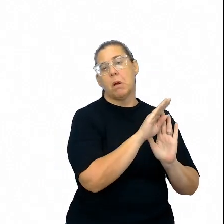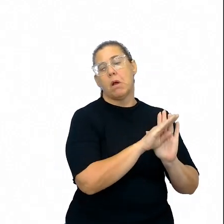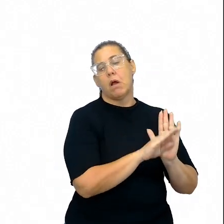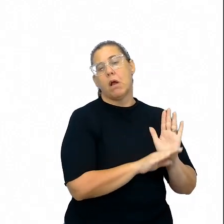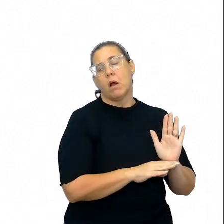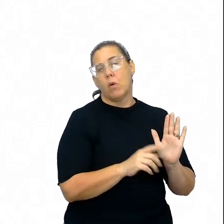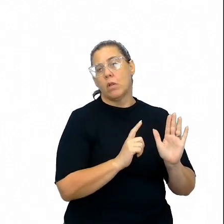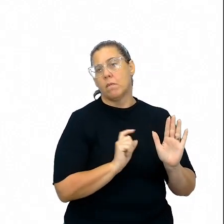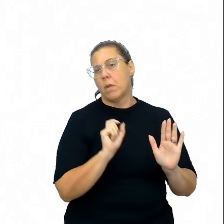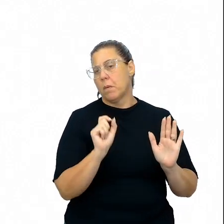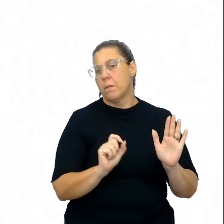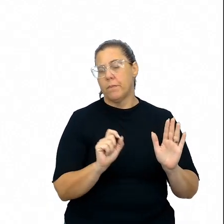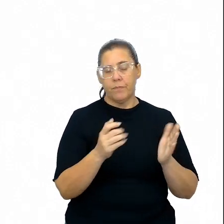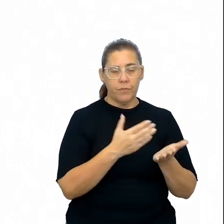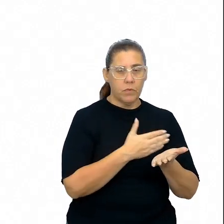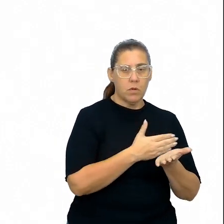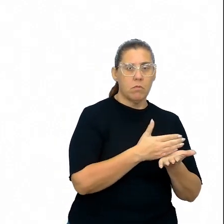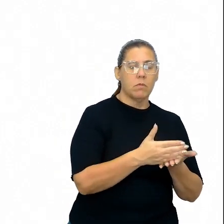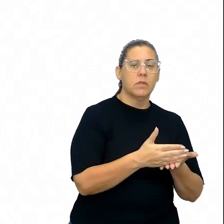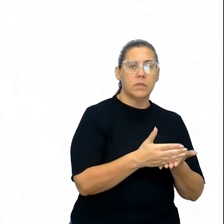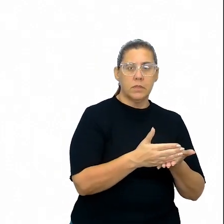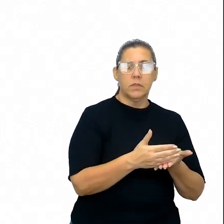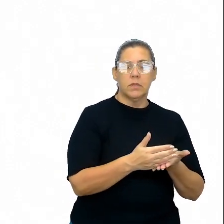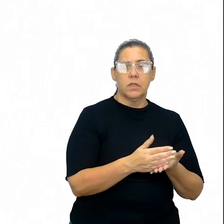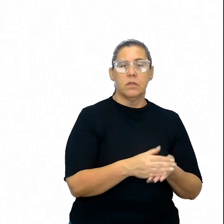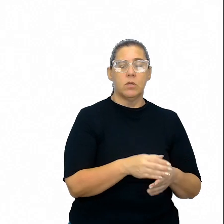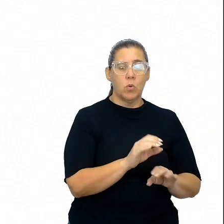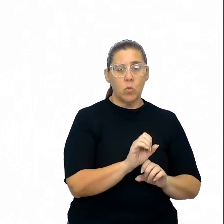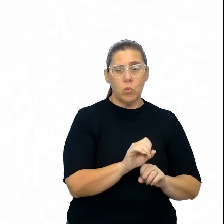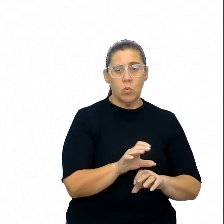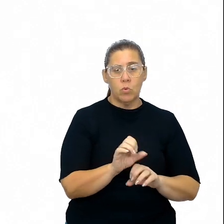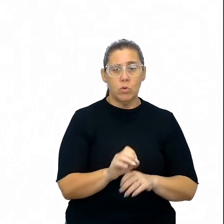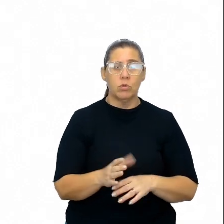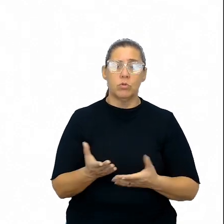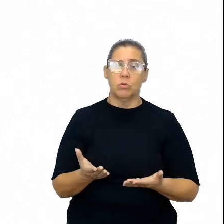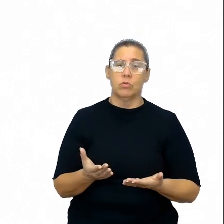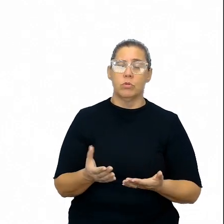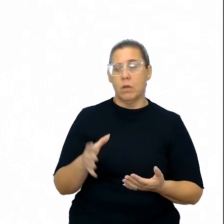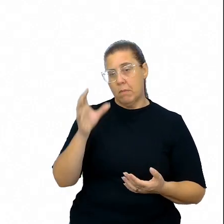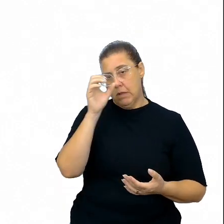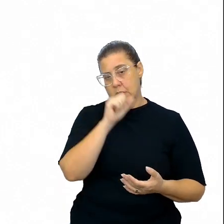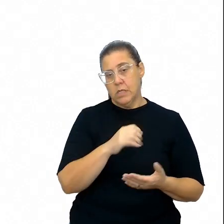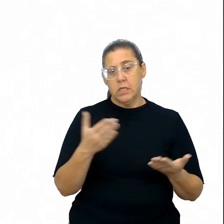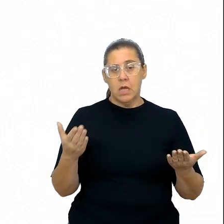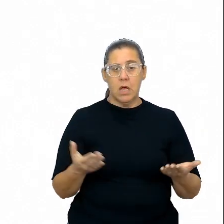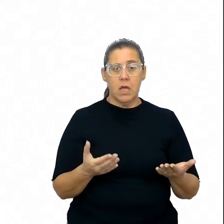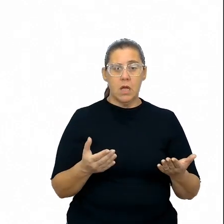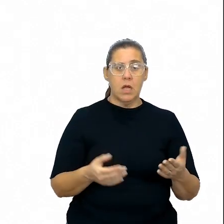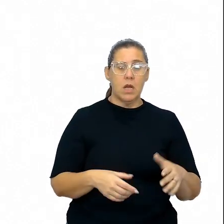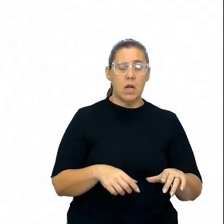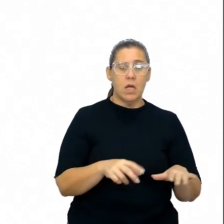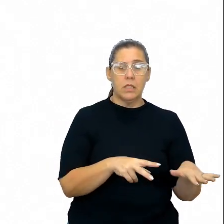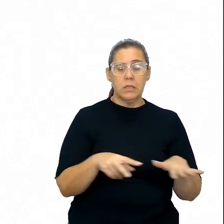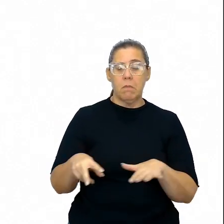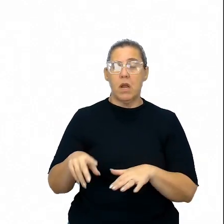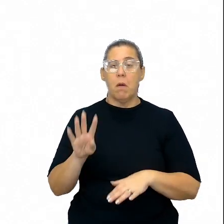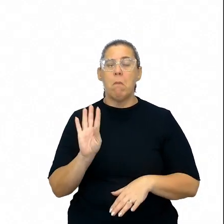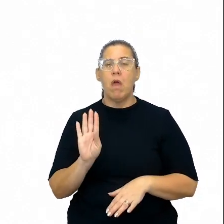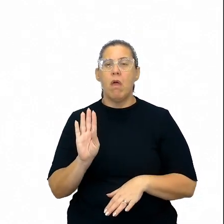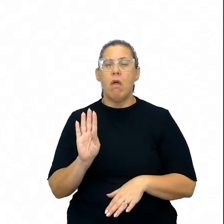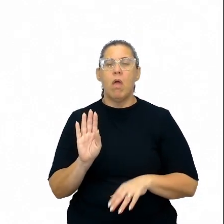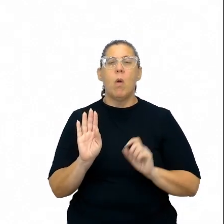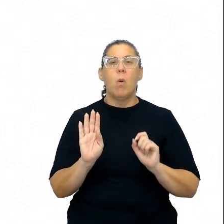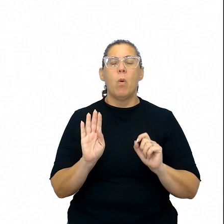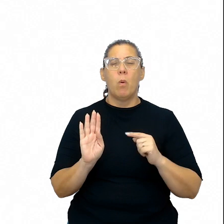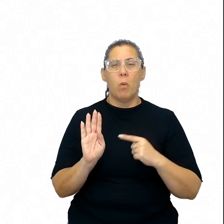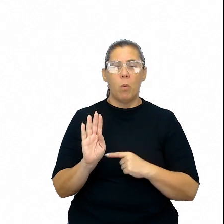Nós tivemos inícios aos estudos a essa situação de aprendizagem. Agora, na semana B, o que nós estamos fazendo? Nós